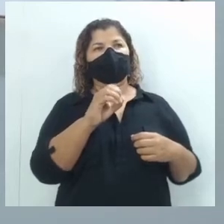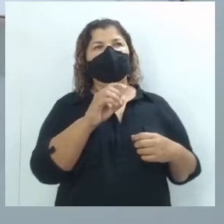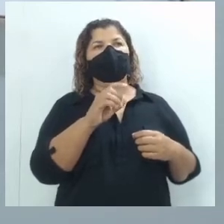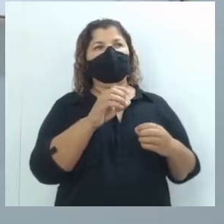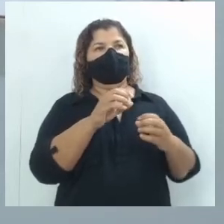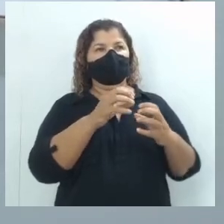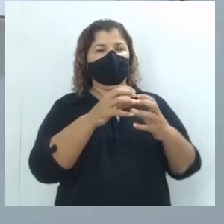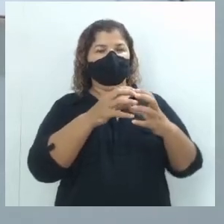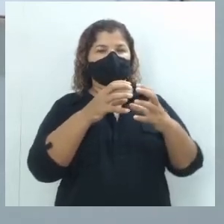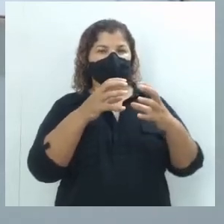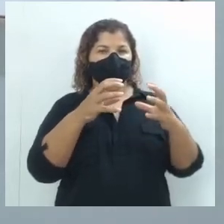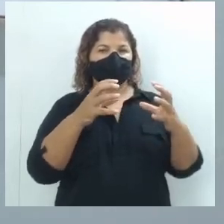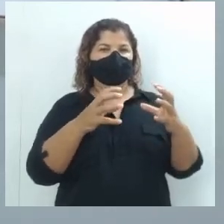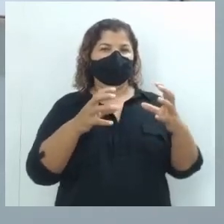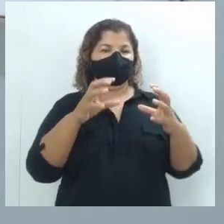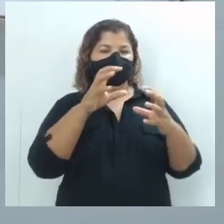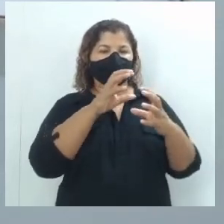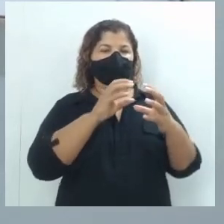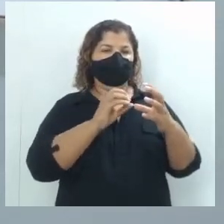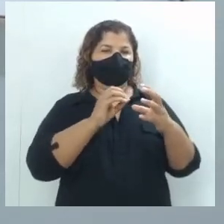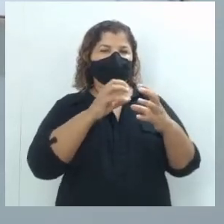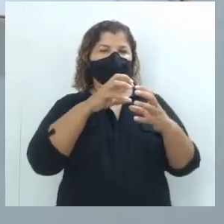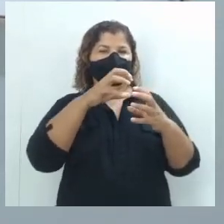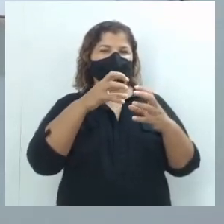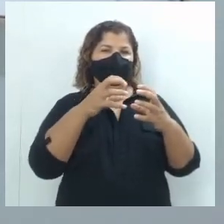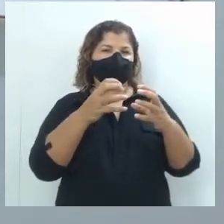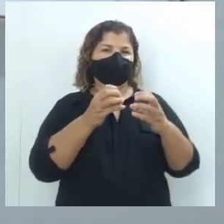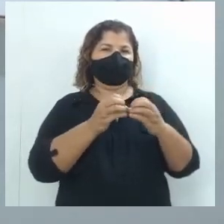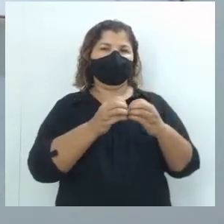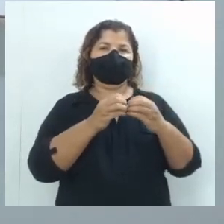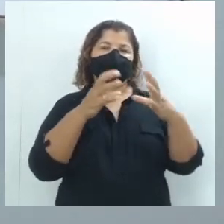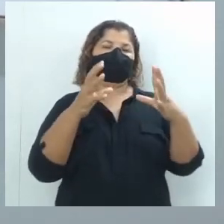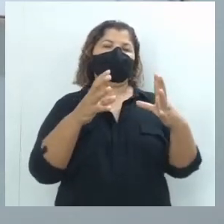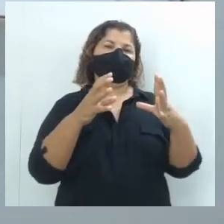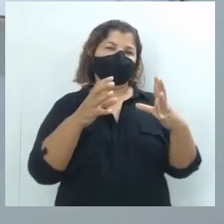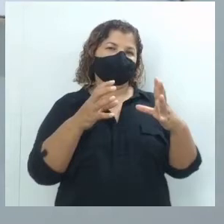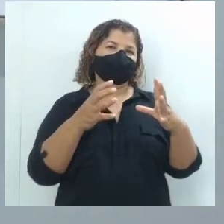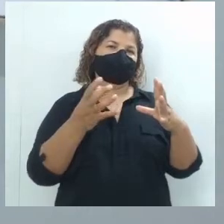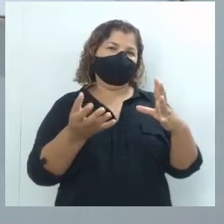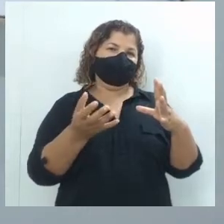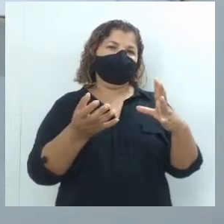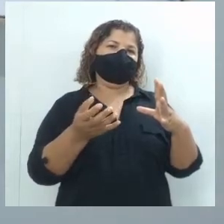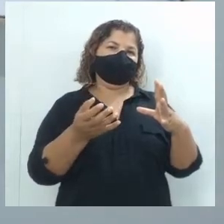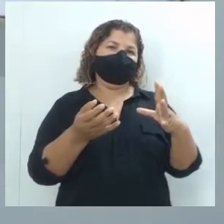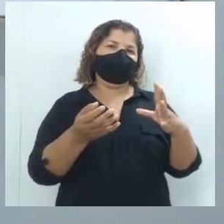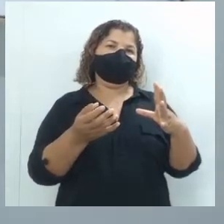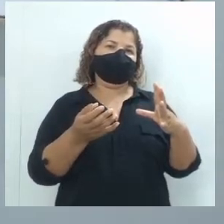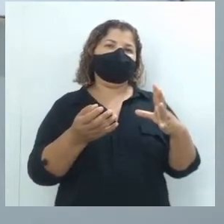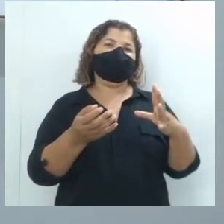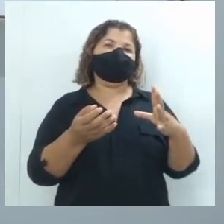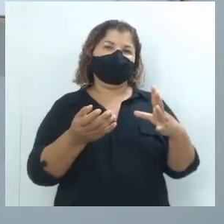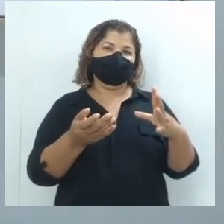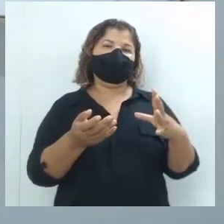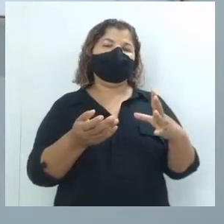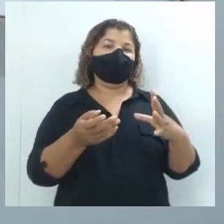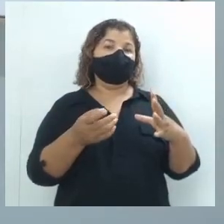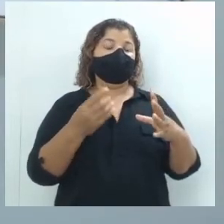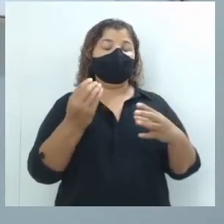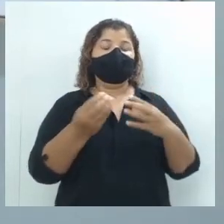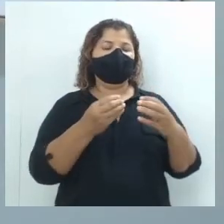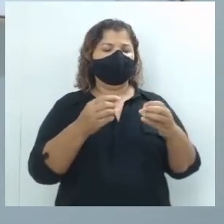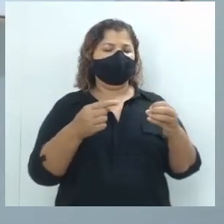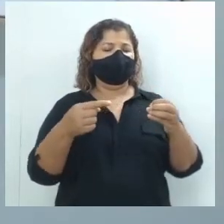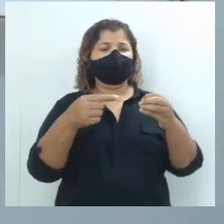vai começar a produzir um monte de vírusinhos dentro da célula. Você pode dizer assim, tá? E como é que eles vão sair mesmo dentro da célula? Lembrem das outras aulas